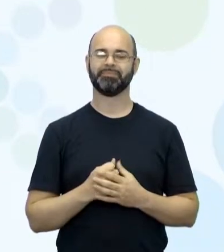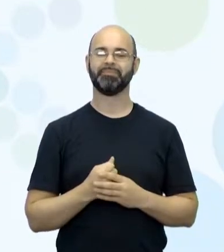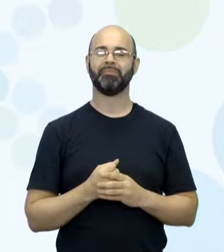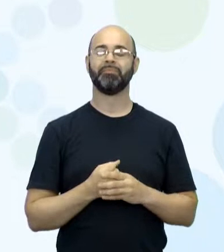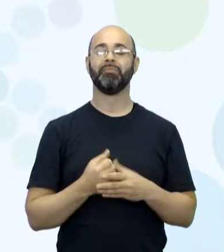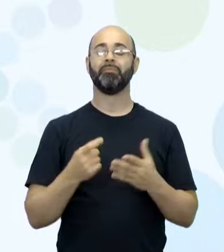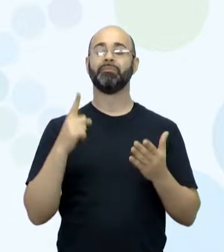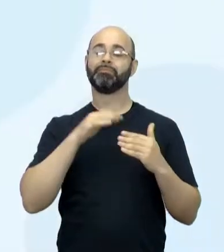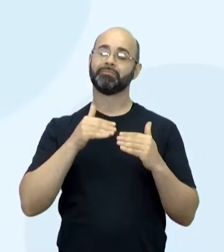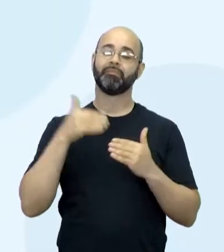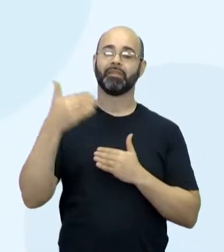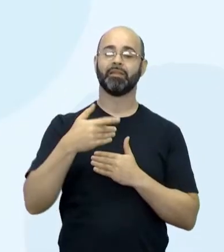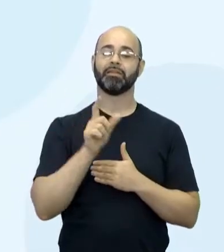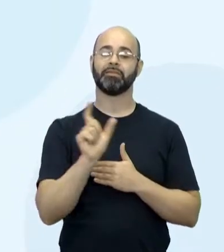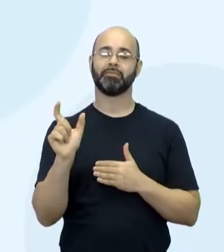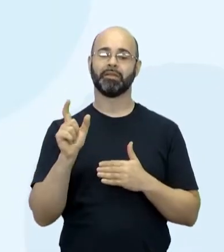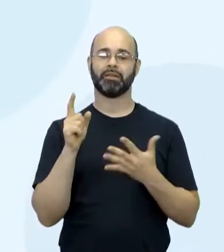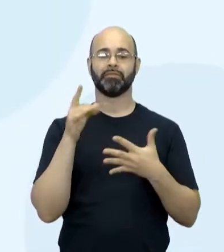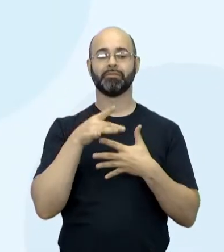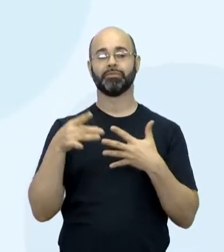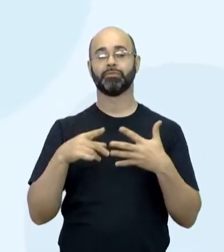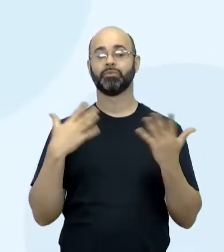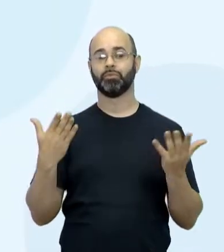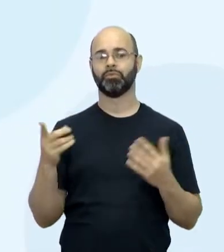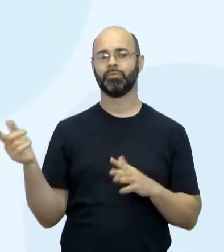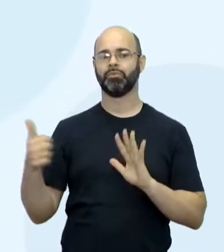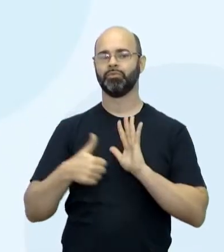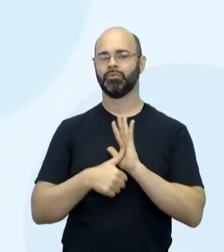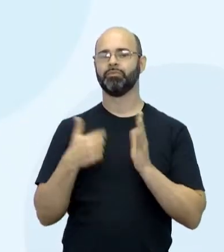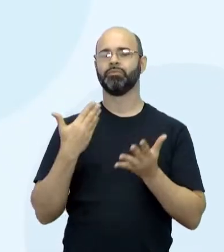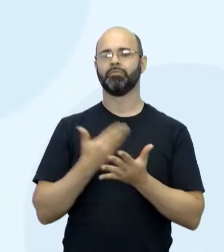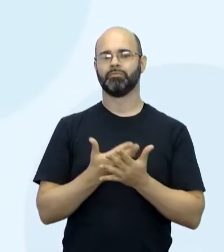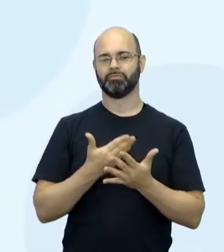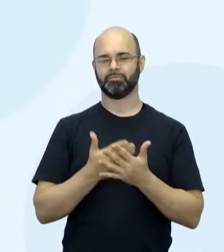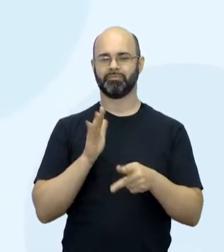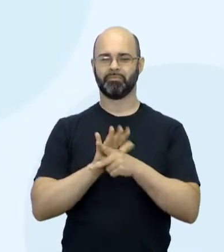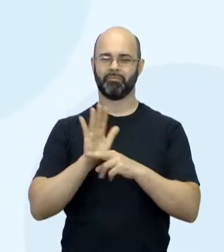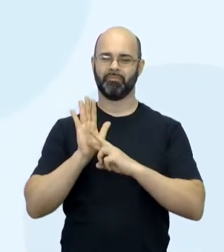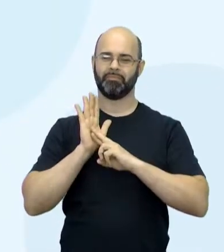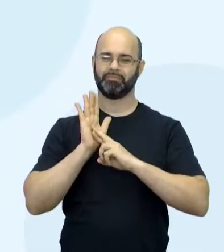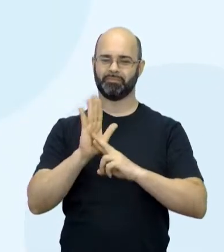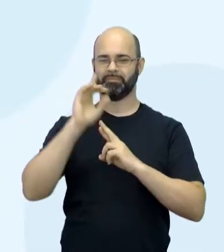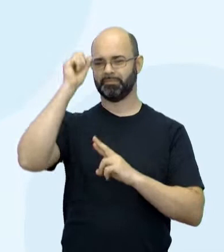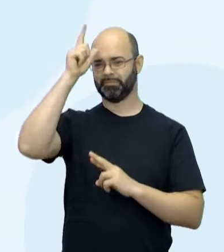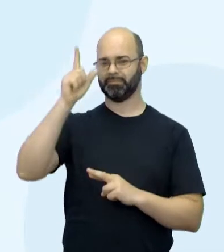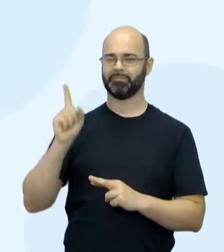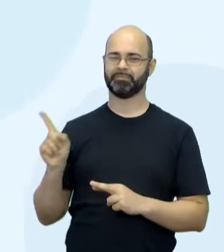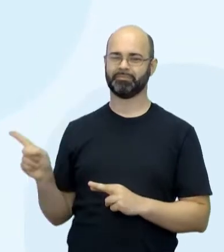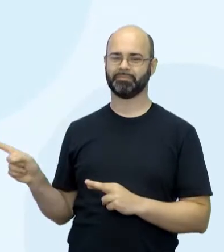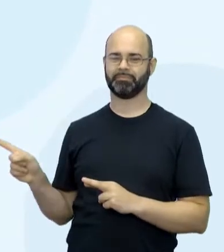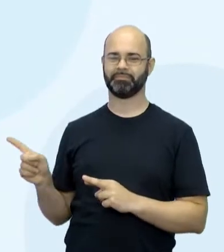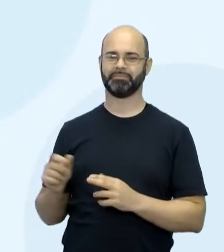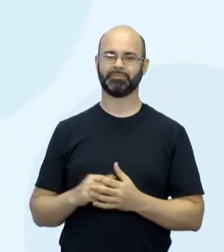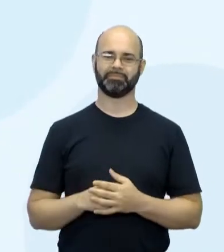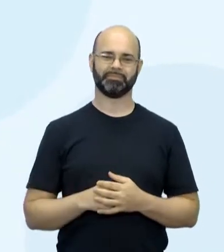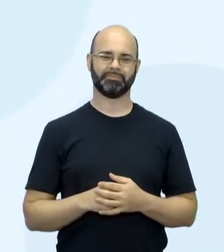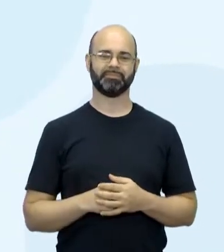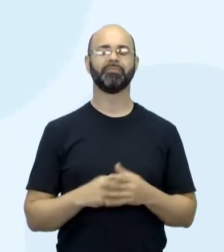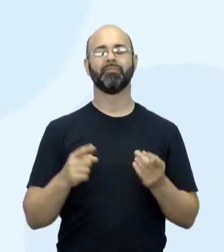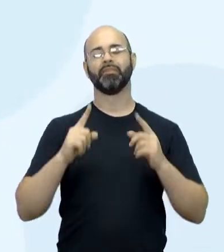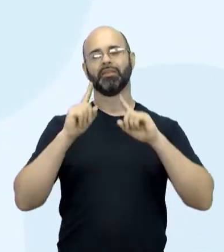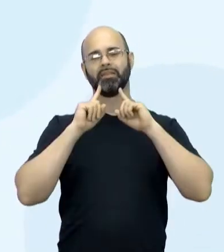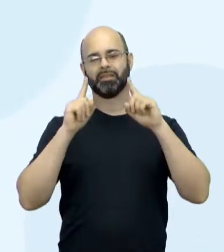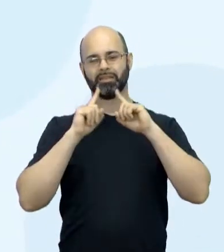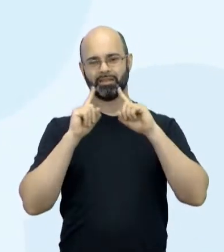das palavras. O nosso componente é esse, olha só, o Clube de Estudo das Representações Culturais, que vem junto com crítica e literatura